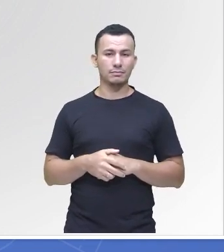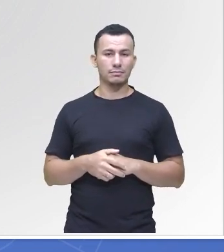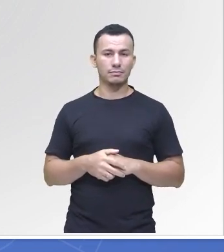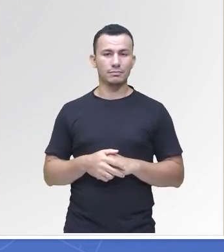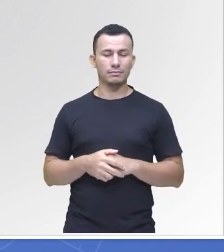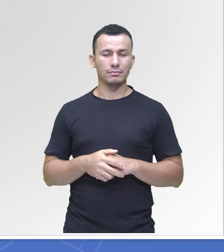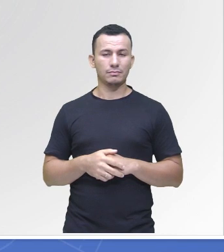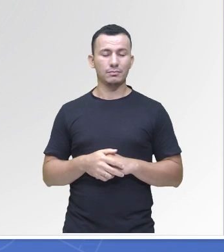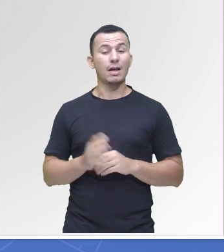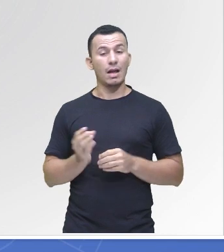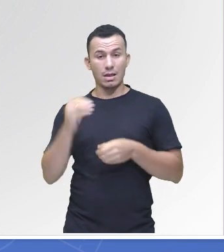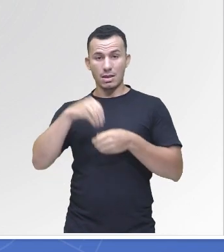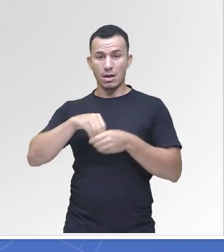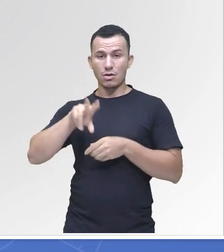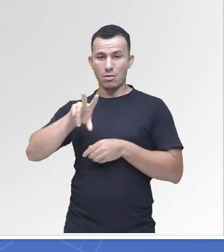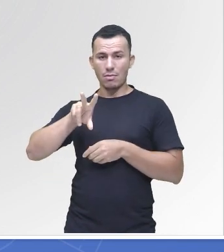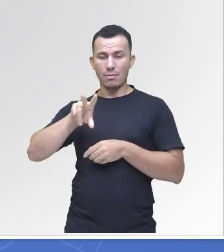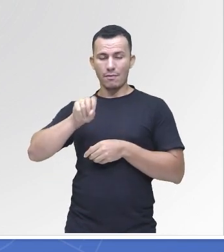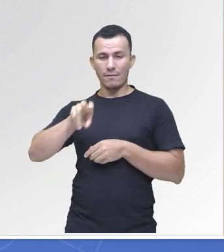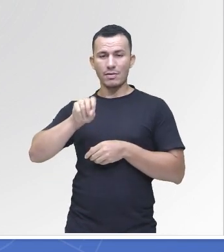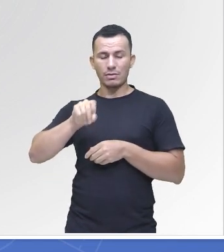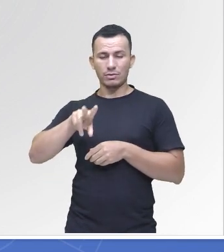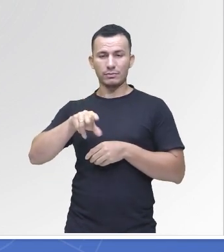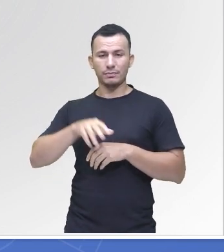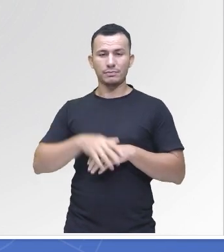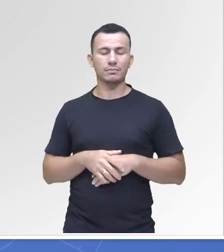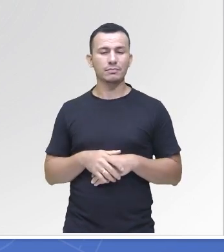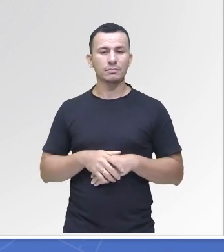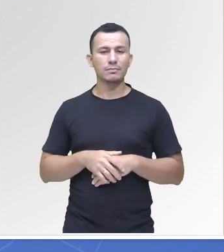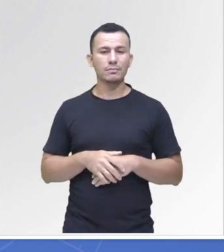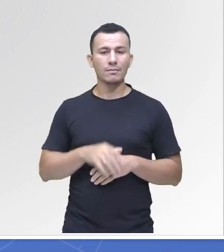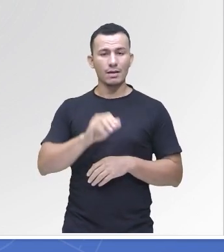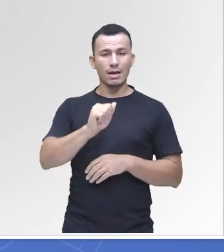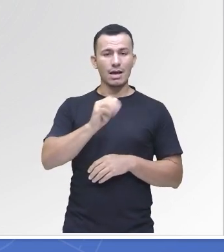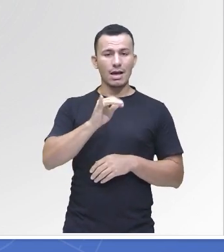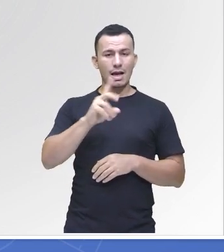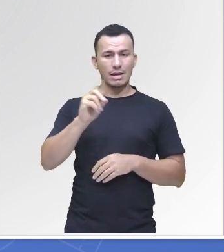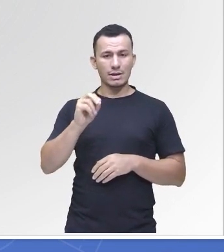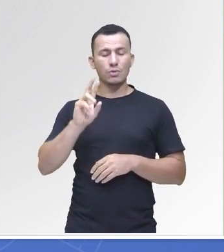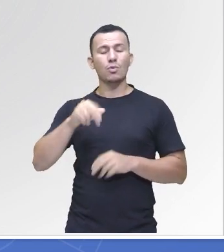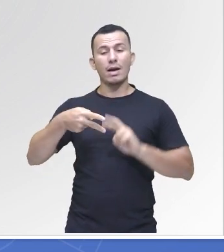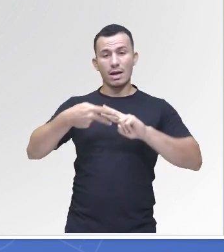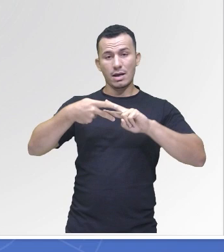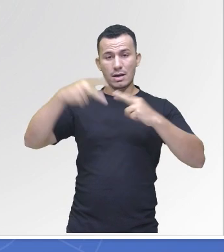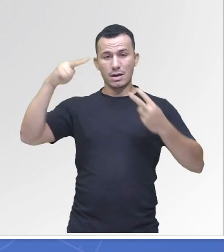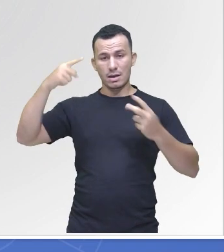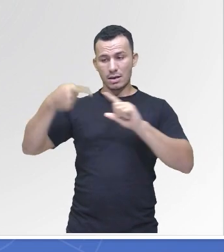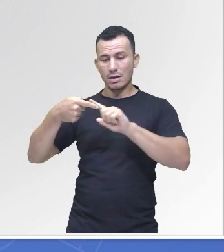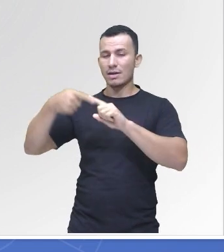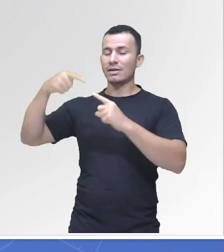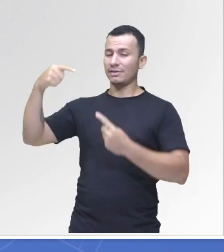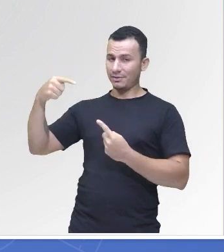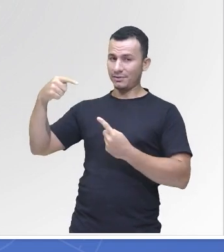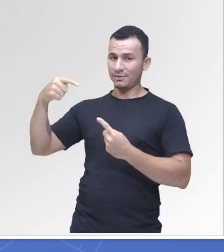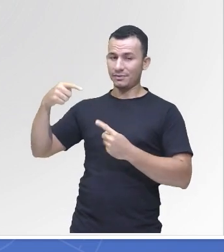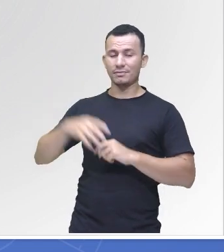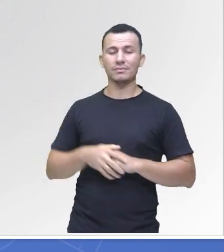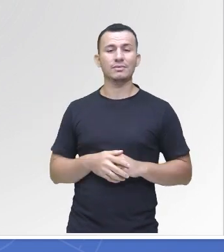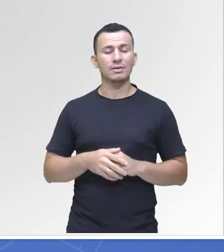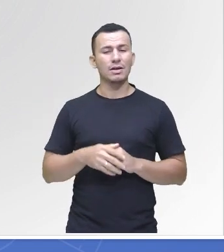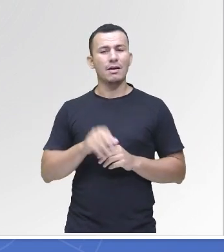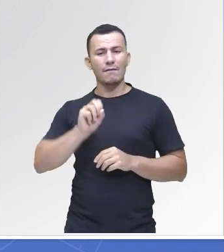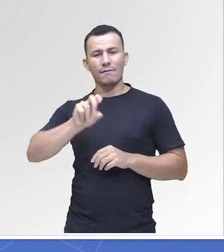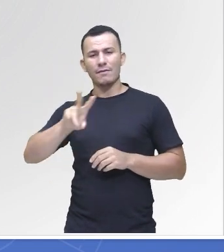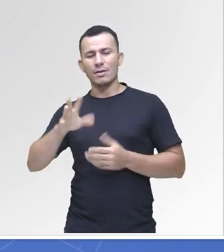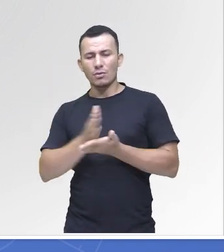a composição do vírus, porque o ácido nucleico vai ser justamente aquela molécula de DNA ou RNA, e em alguns vírus